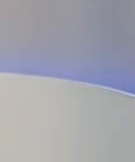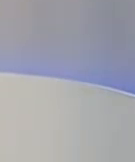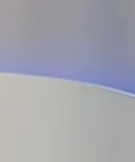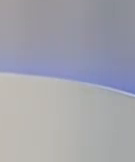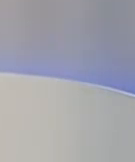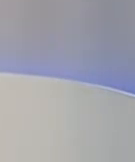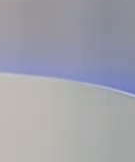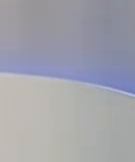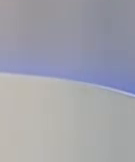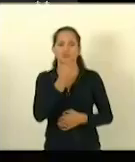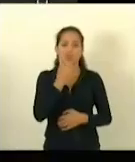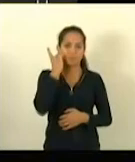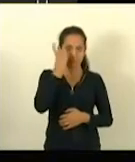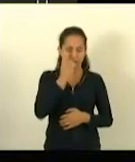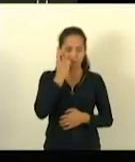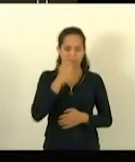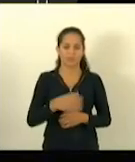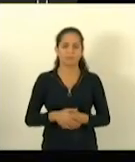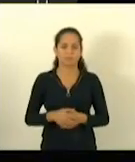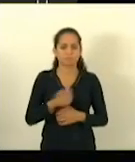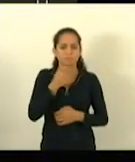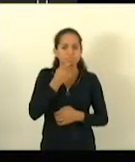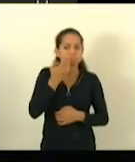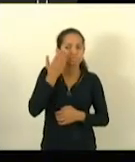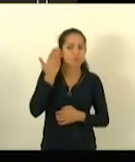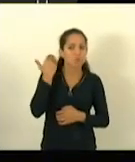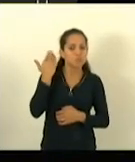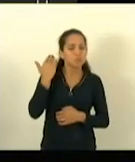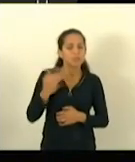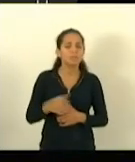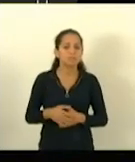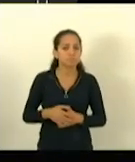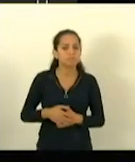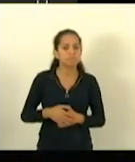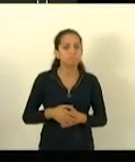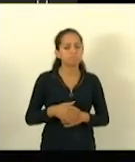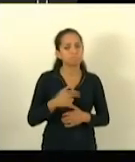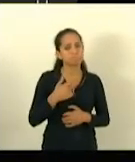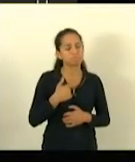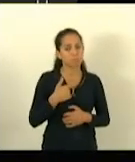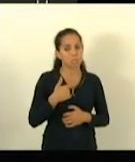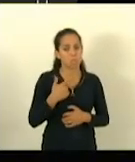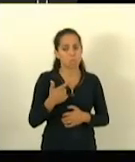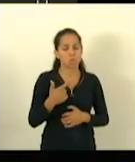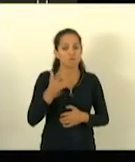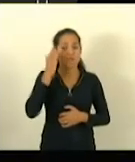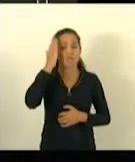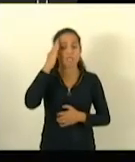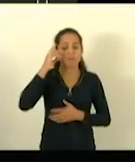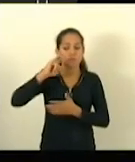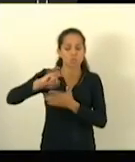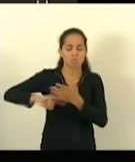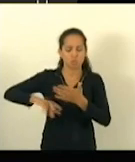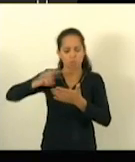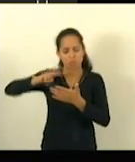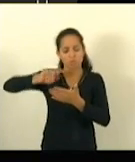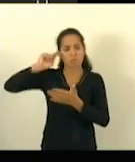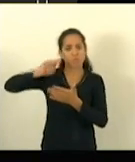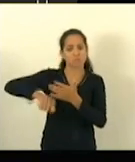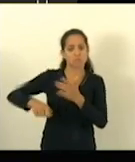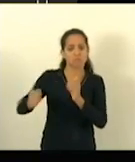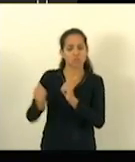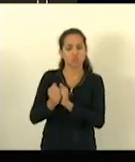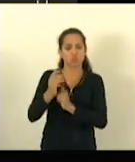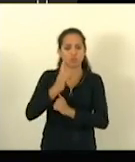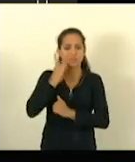auxiliar os agricultores Há pouco tempo atrás eu dei conhecimento de um ofício que eu assinei juntamente com